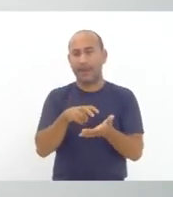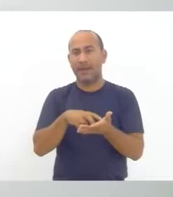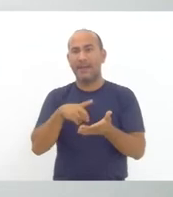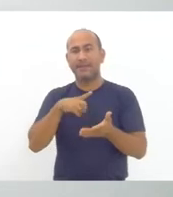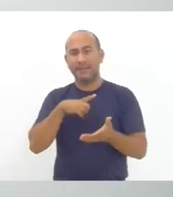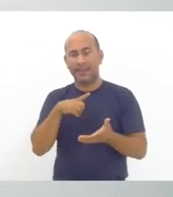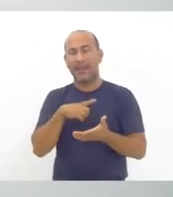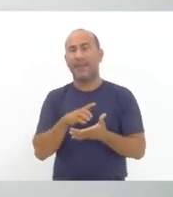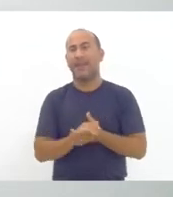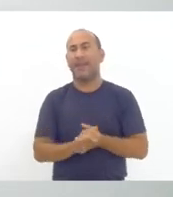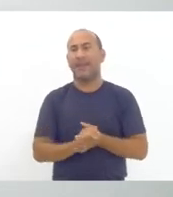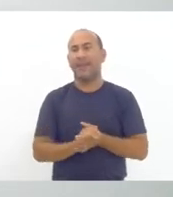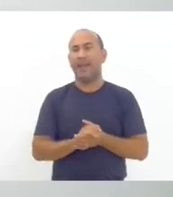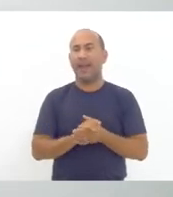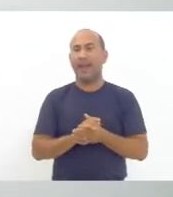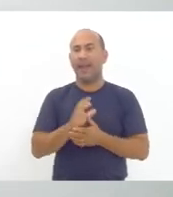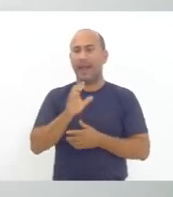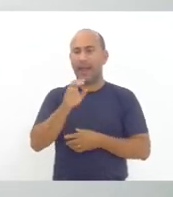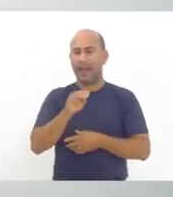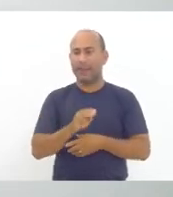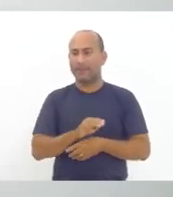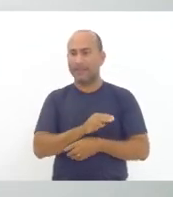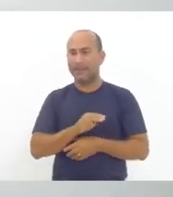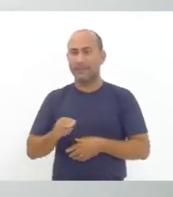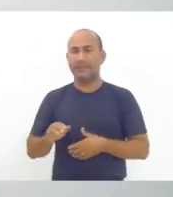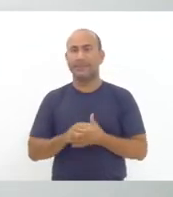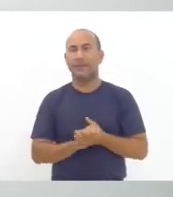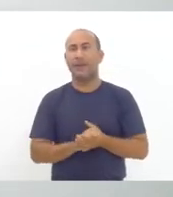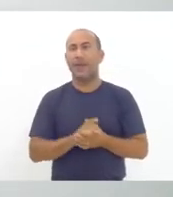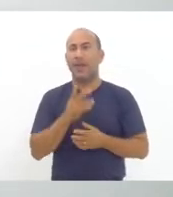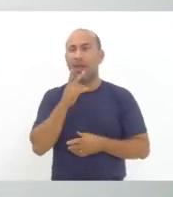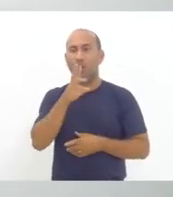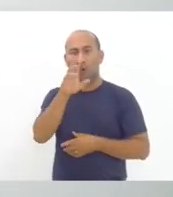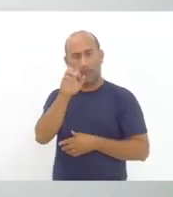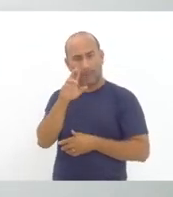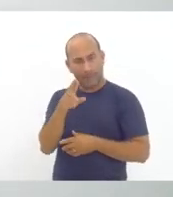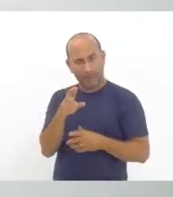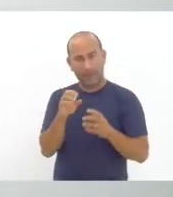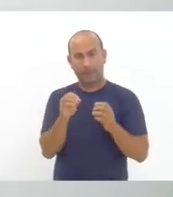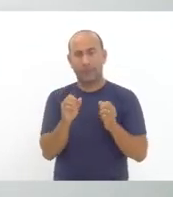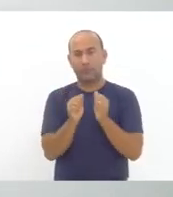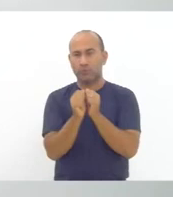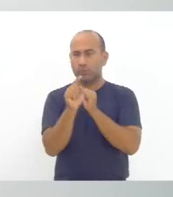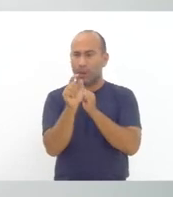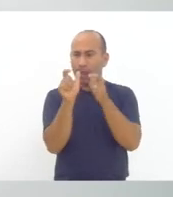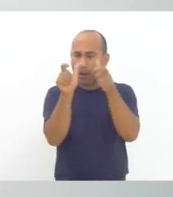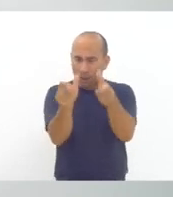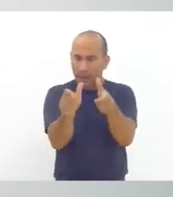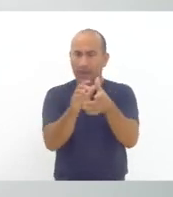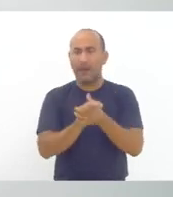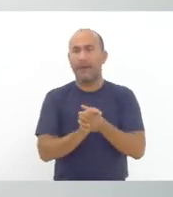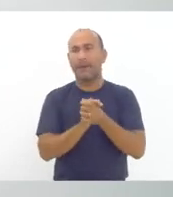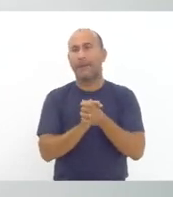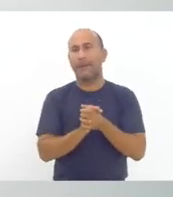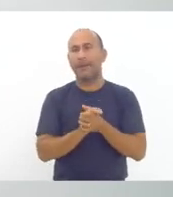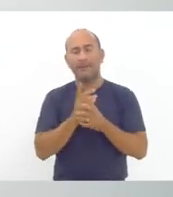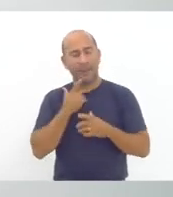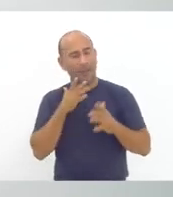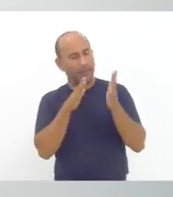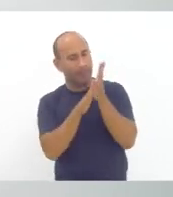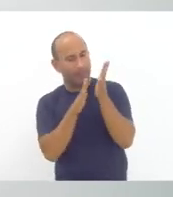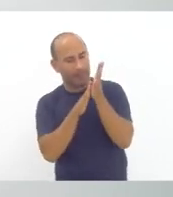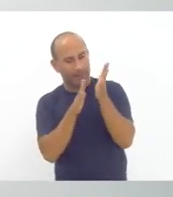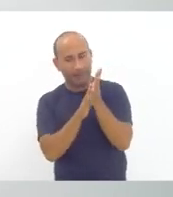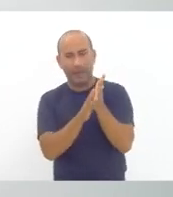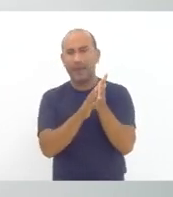aniversário do monumento 91 anos do monumento e o Roberto vai estar lá também prestigiando homenageando